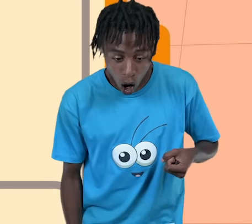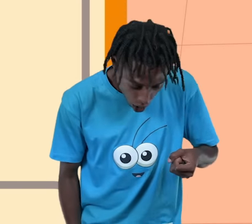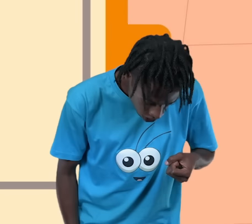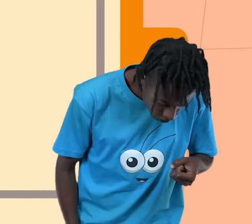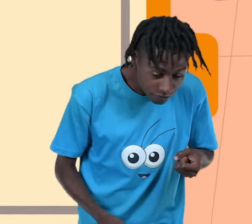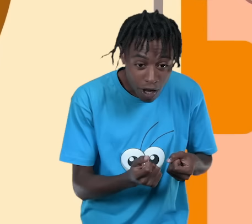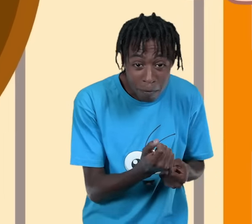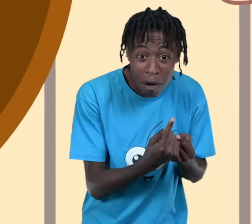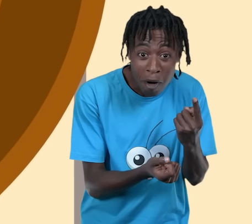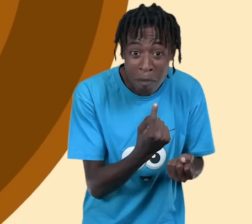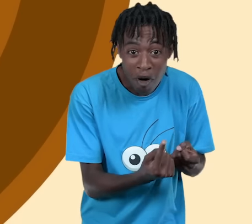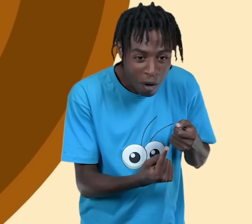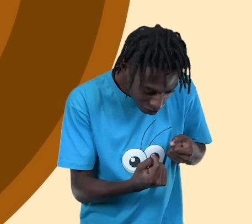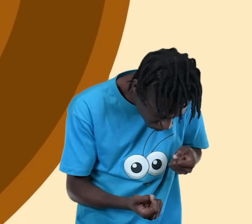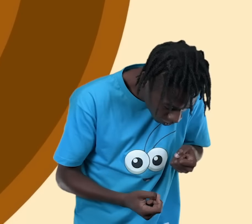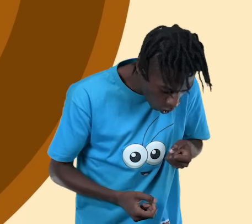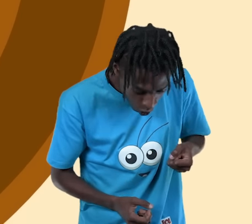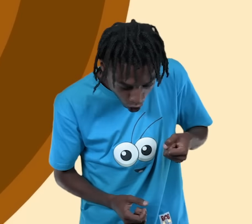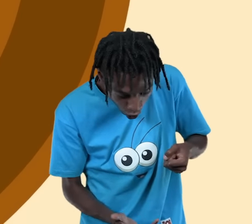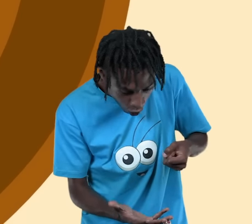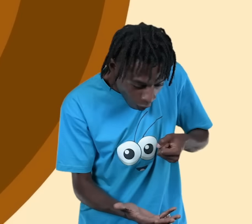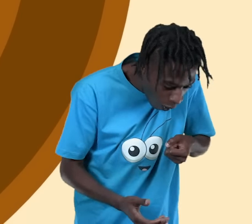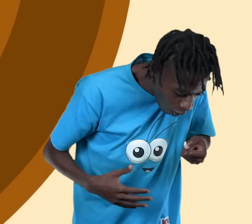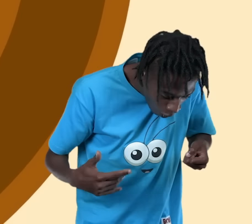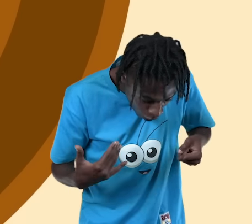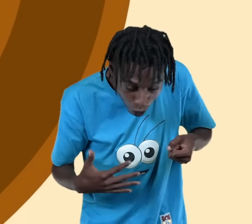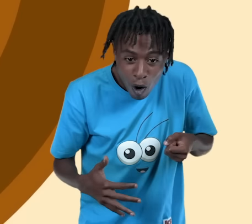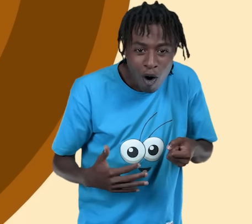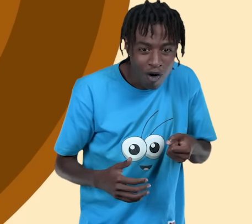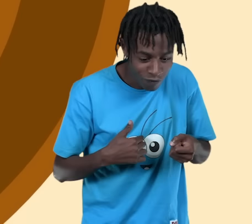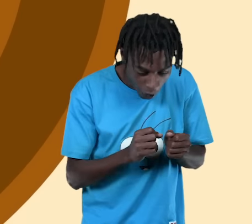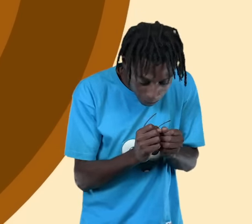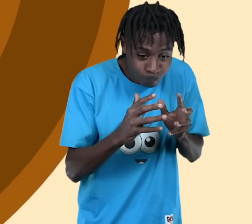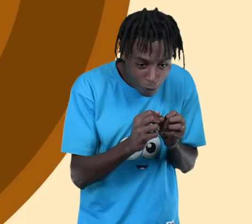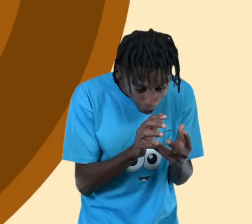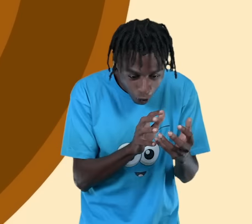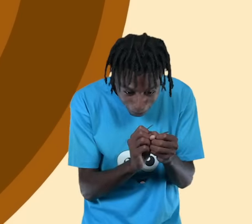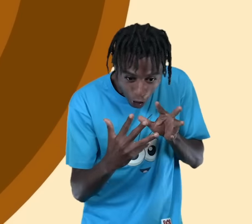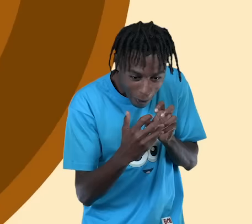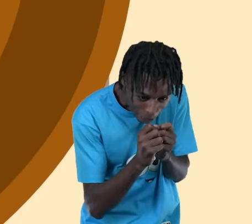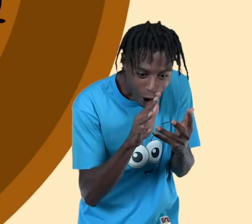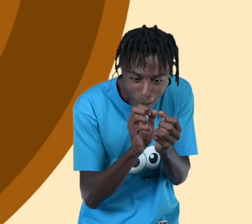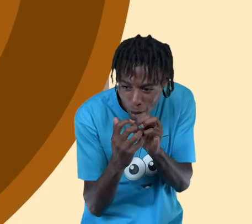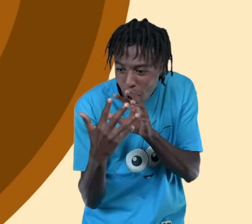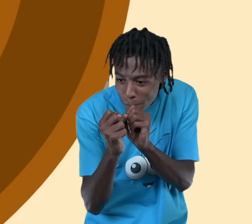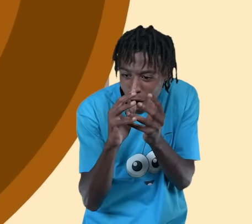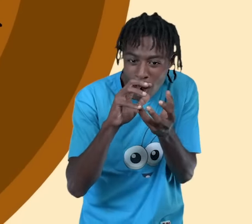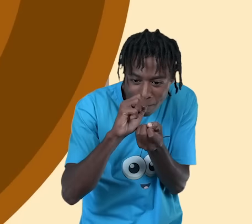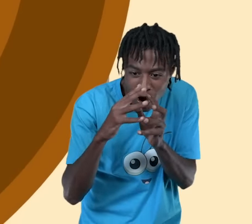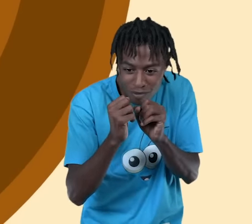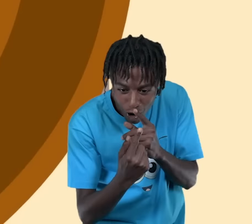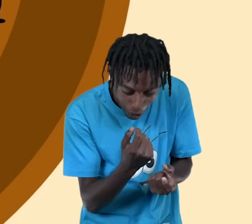Pula, pula, pipoquinha, pula, pula sem parar. Pula, pula, pipoquinha pra crescer e estourar. Pula,